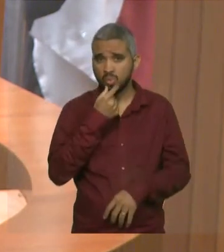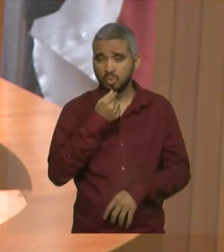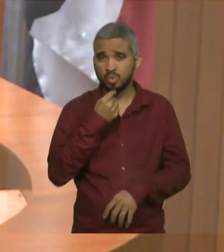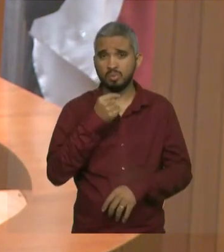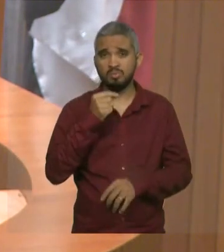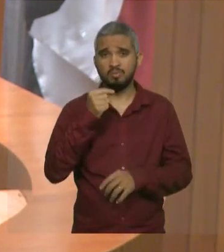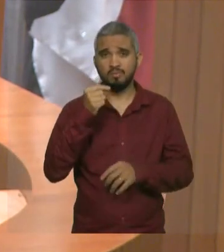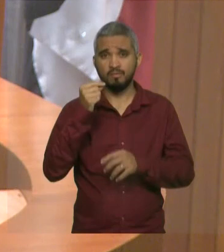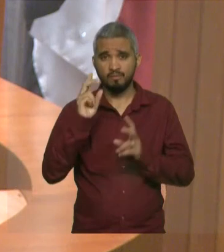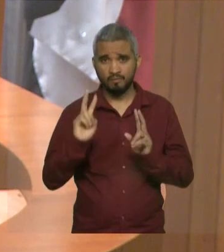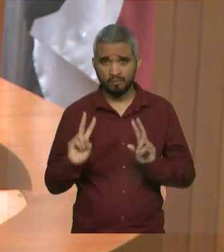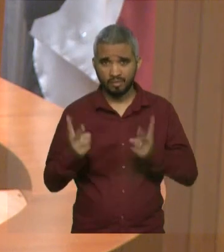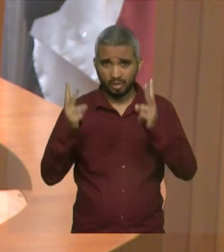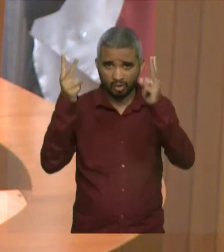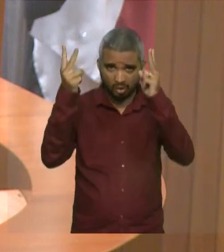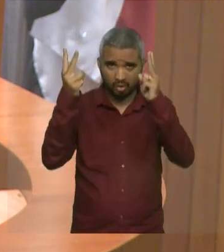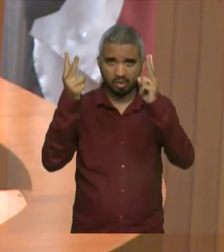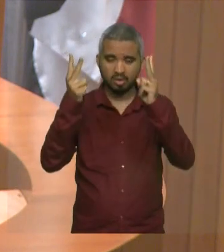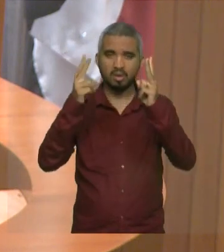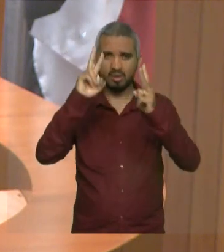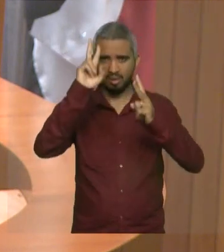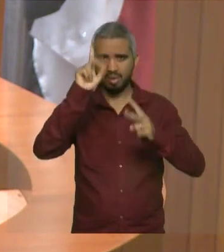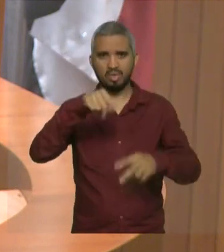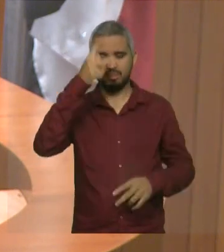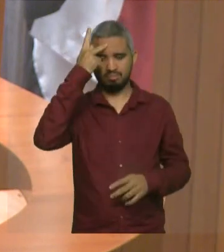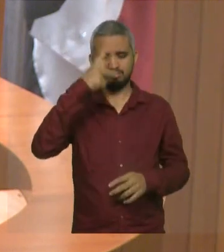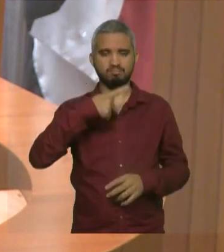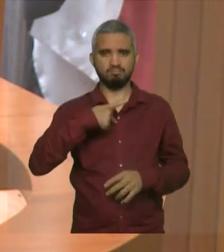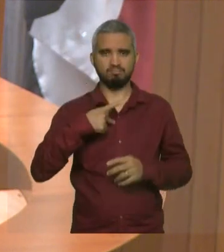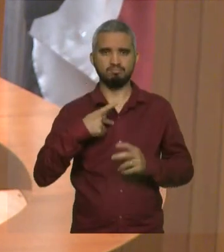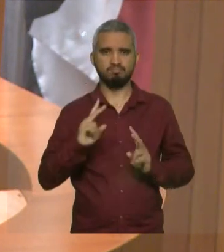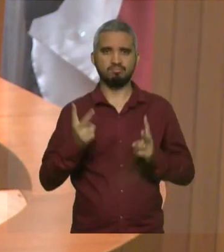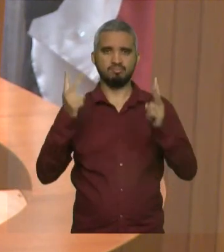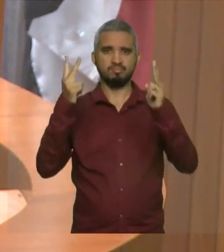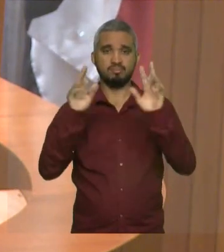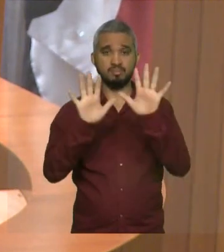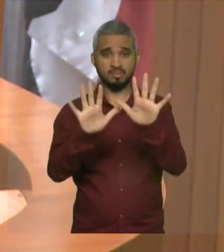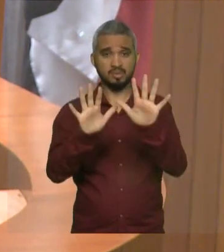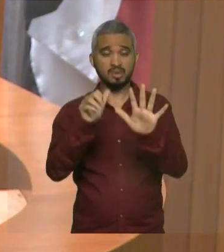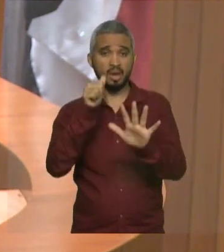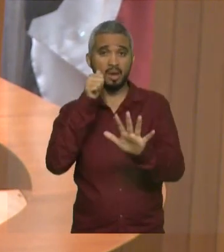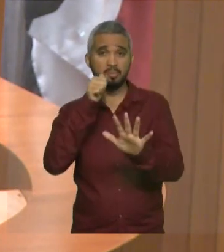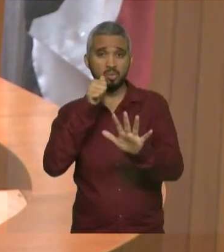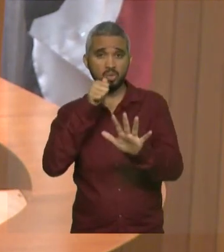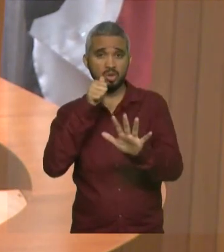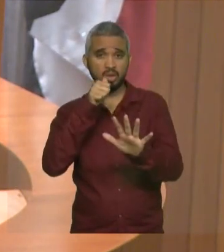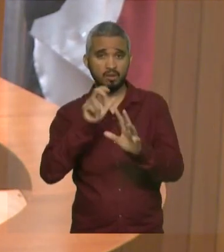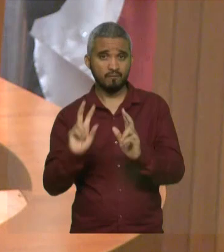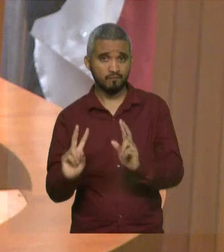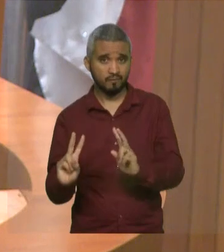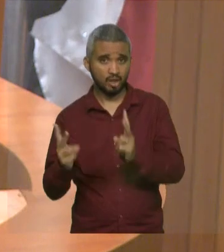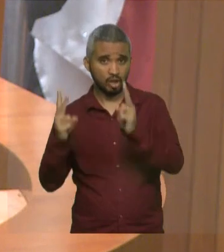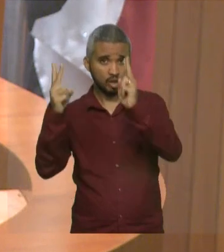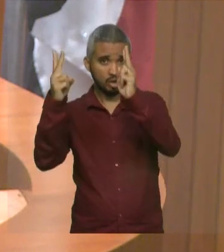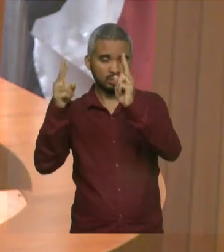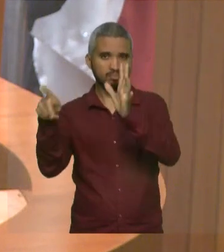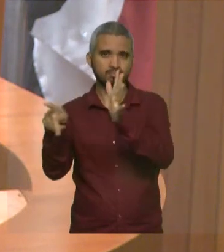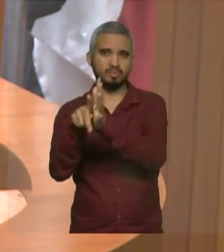uma vitória de cada homem. E a mulher, quando tem uma vitória, é uma vitória de todas